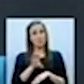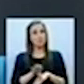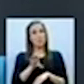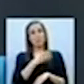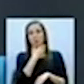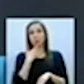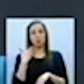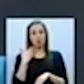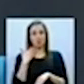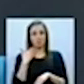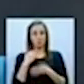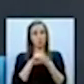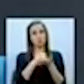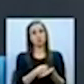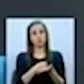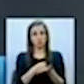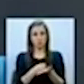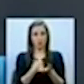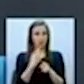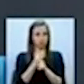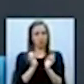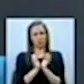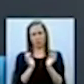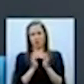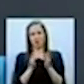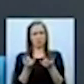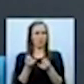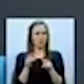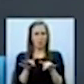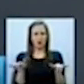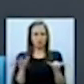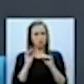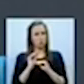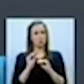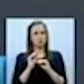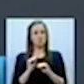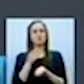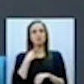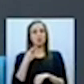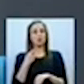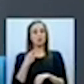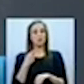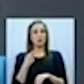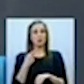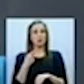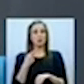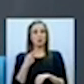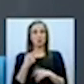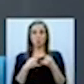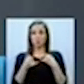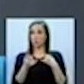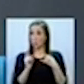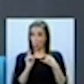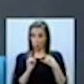eficaz com recursos digitais, recursos ricos, educativos e digitais. E não propriamente substituído.